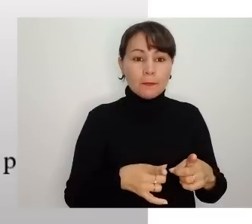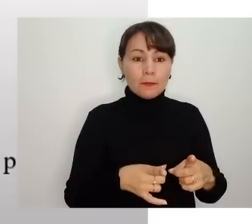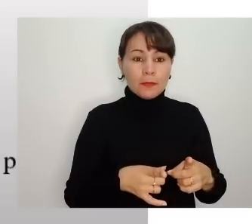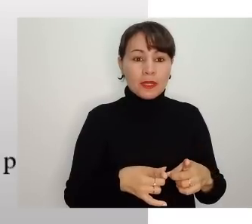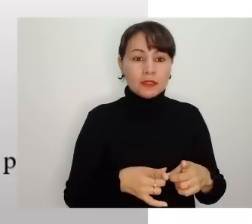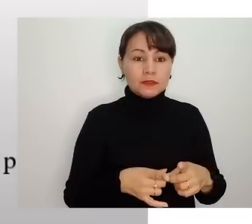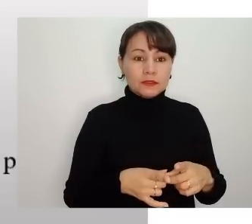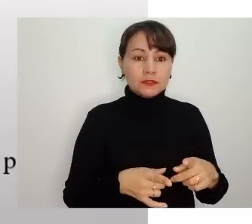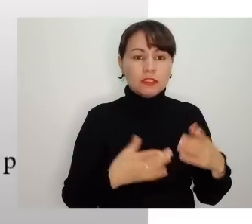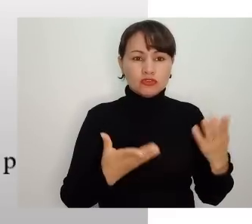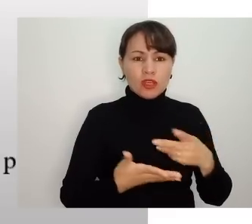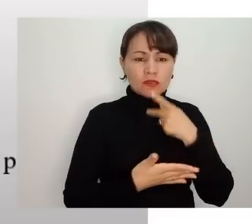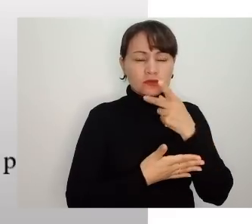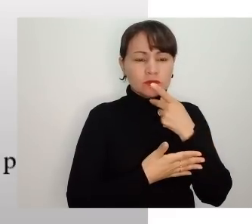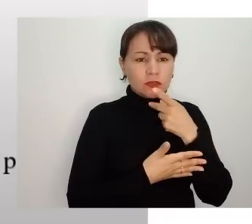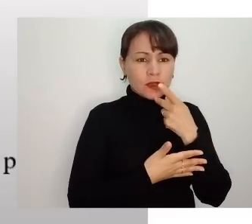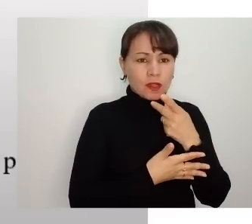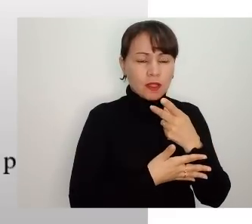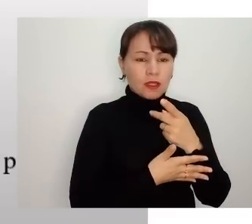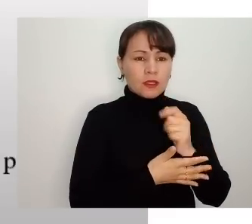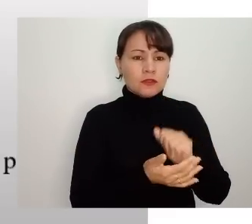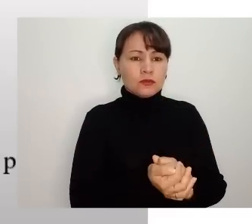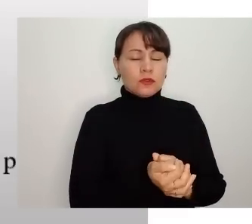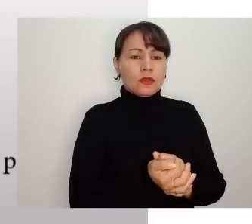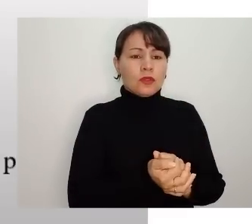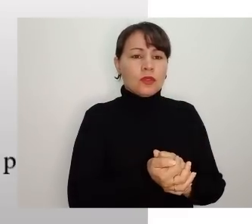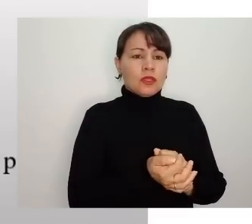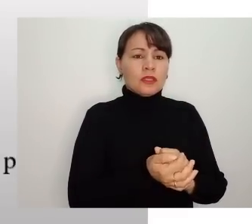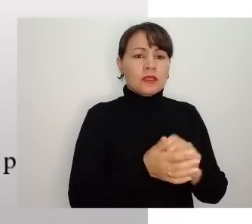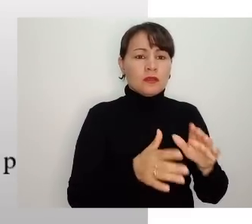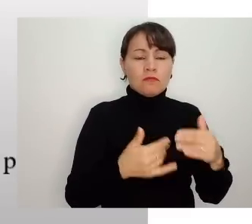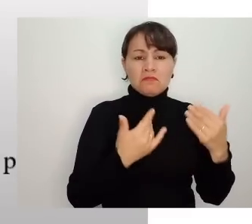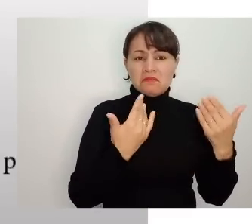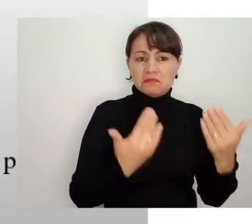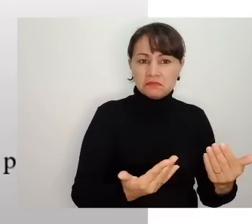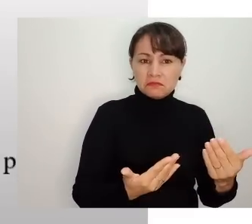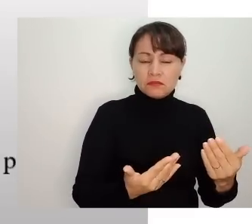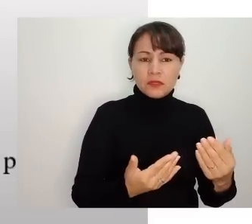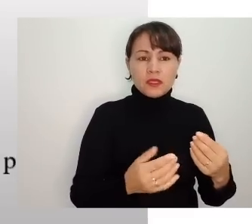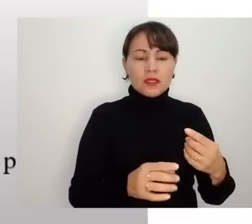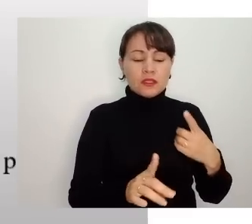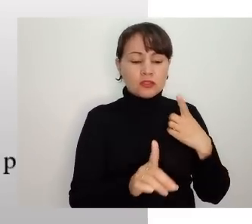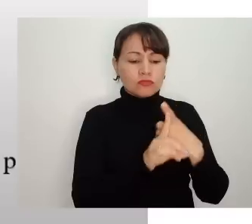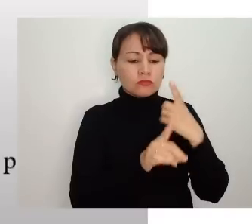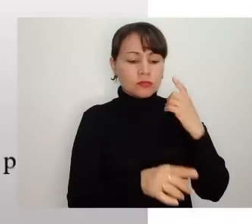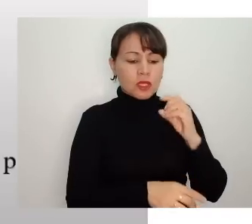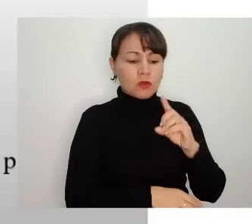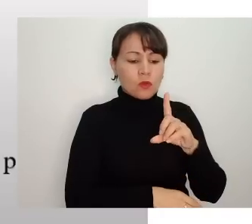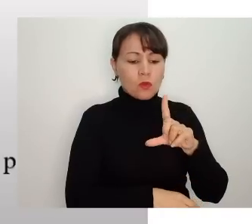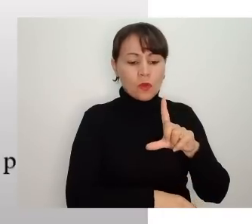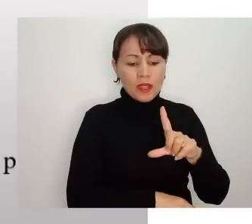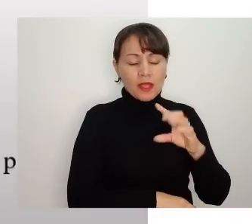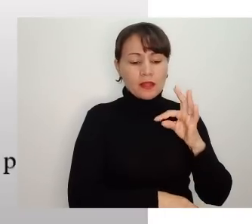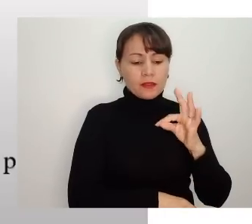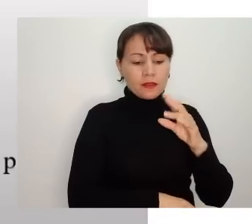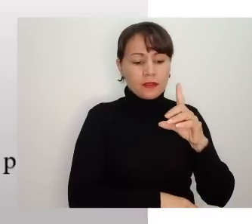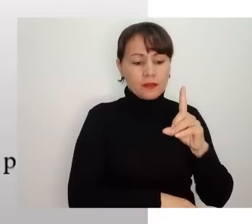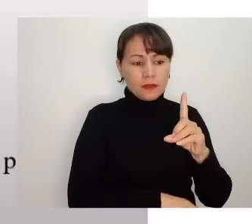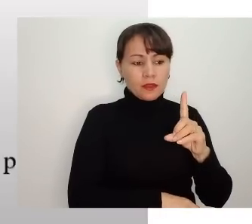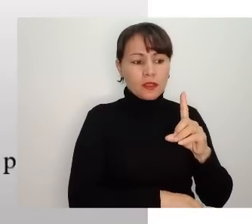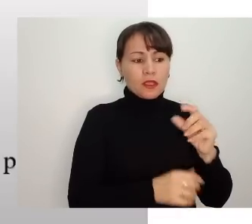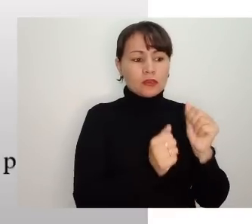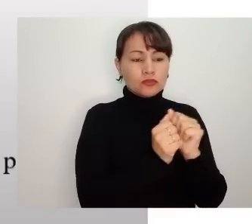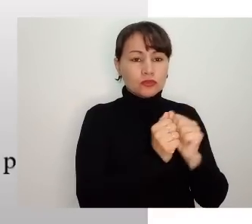Mas eu tinha comentado que, além de se encontrar esse LTD